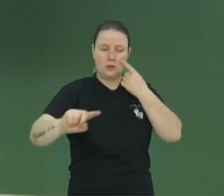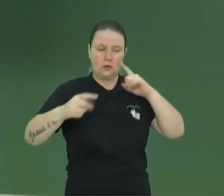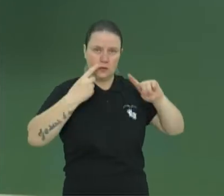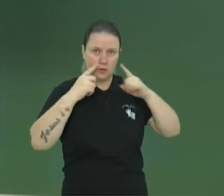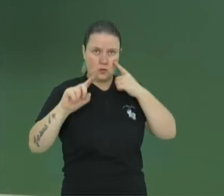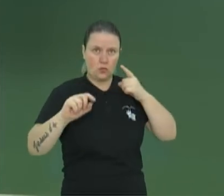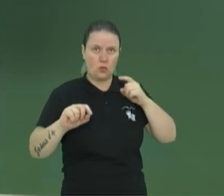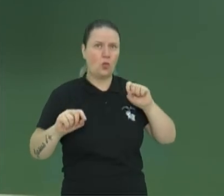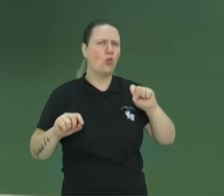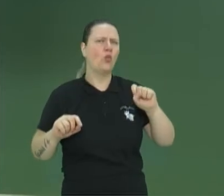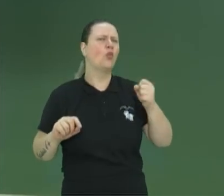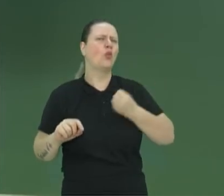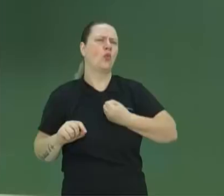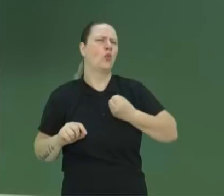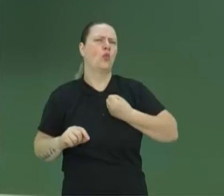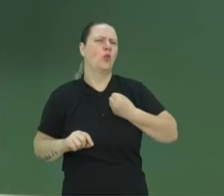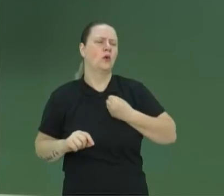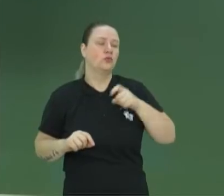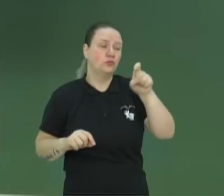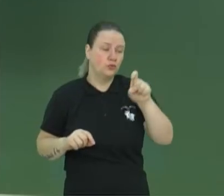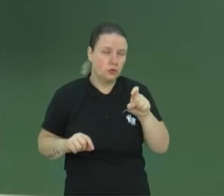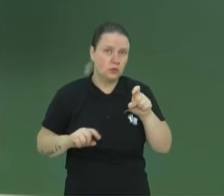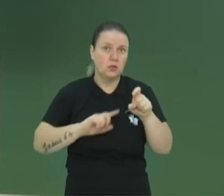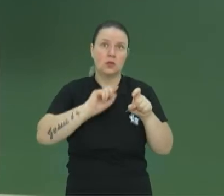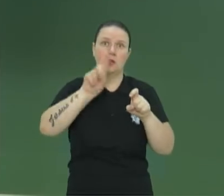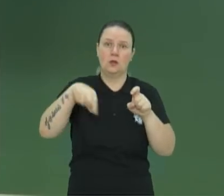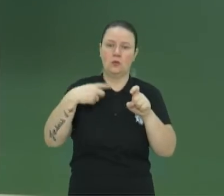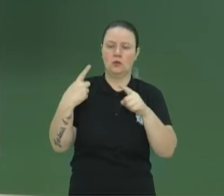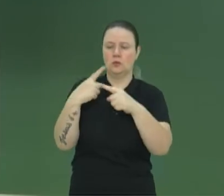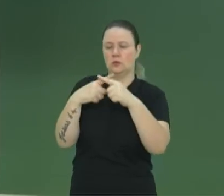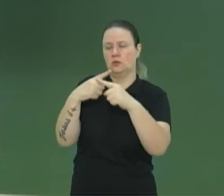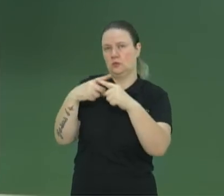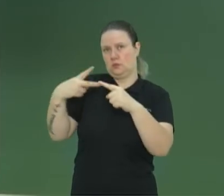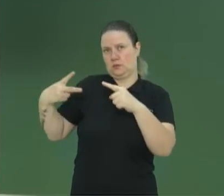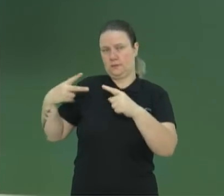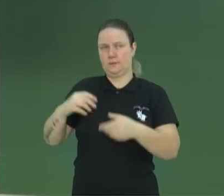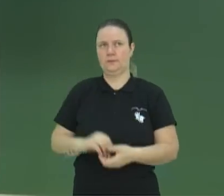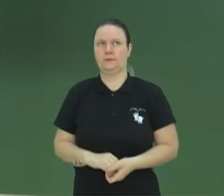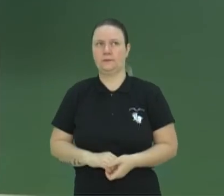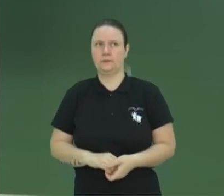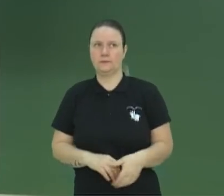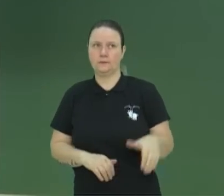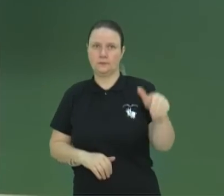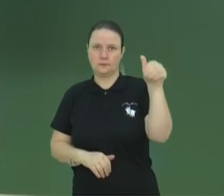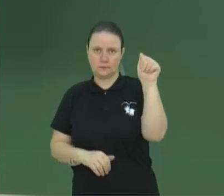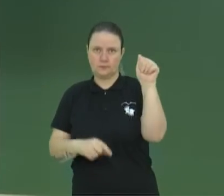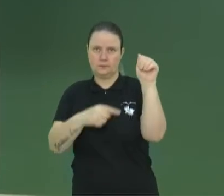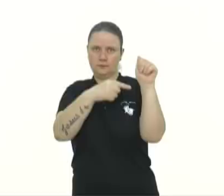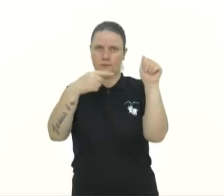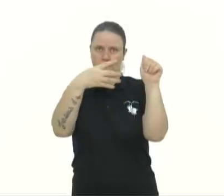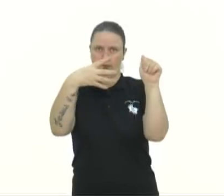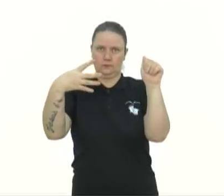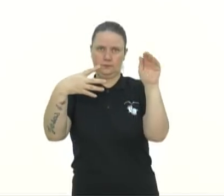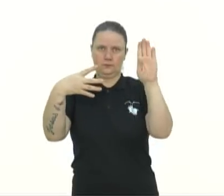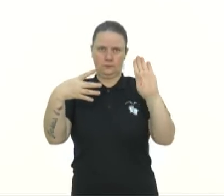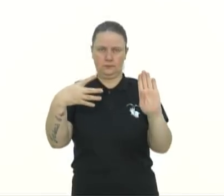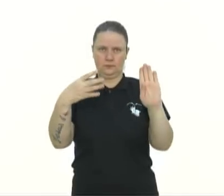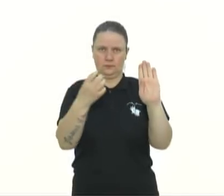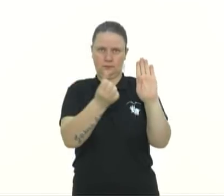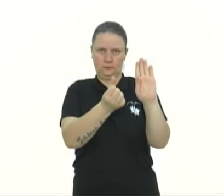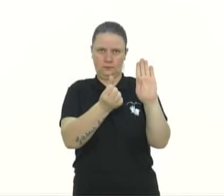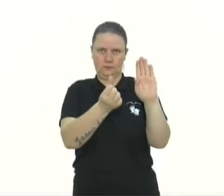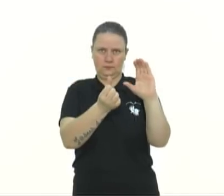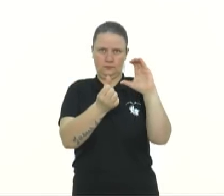depois multiplicar ele por 2, né? Então eu tenho a opção A, menos 4, opção B,